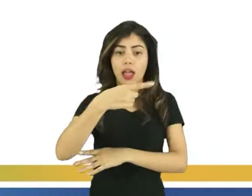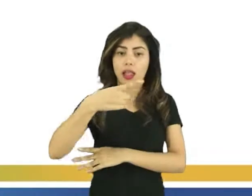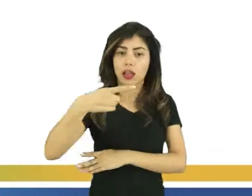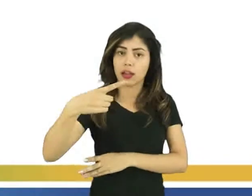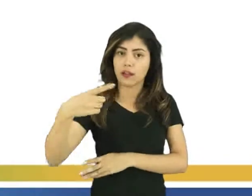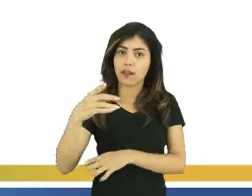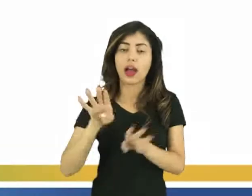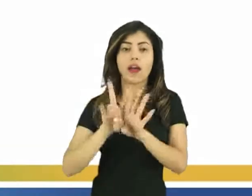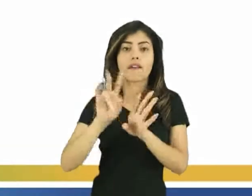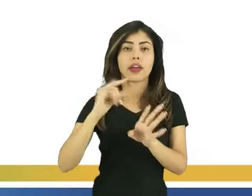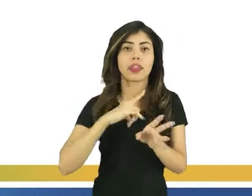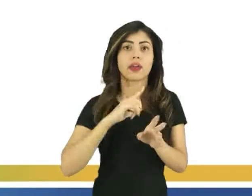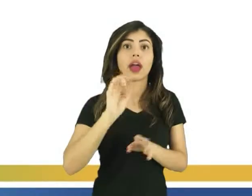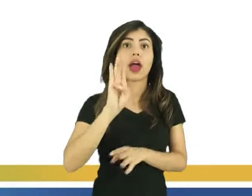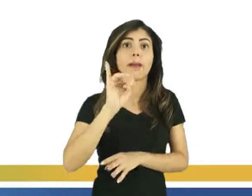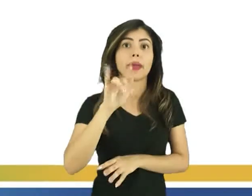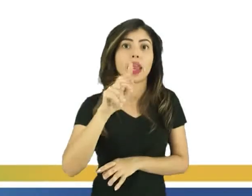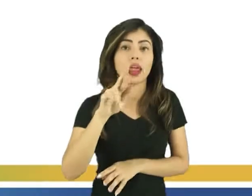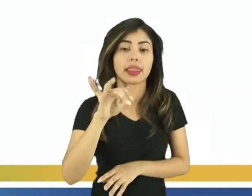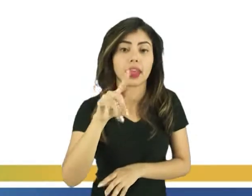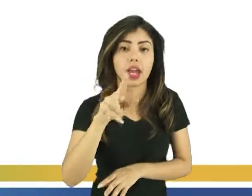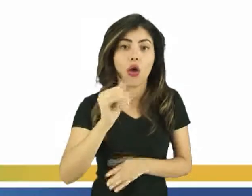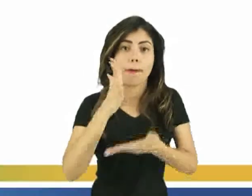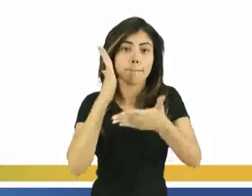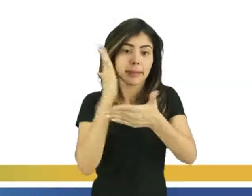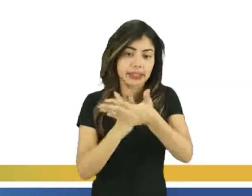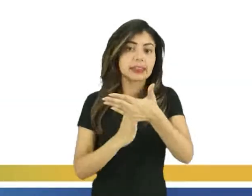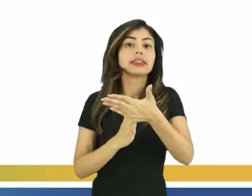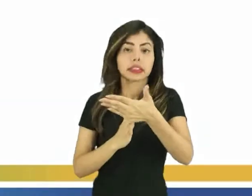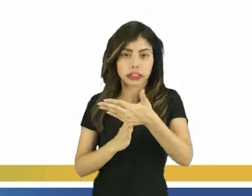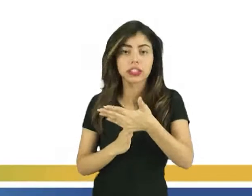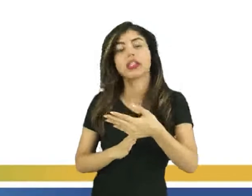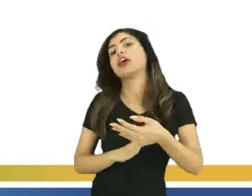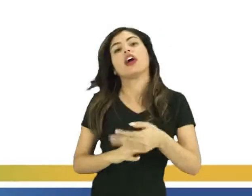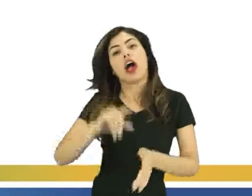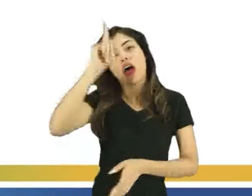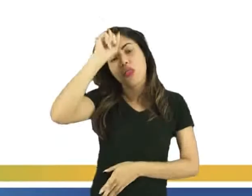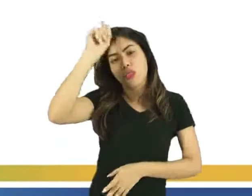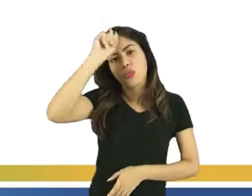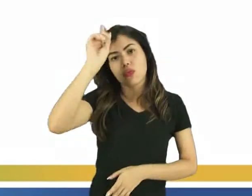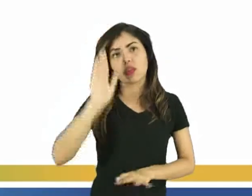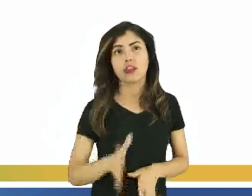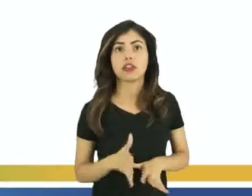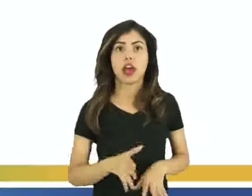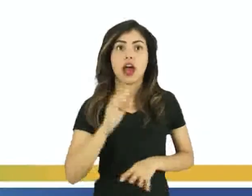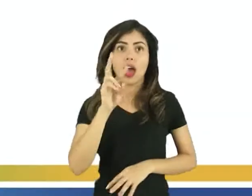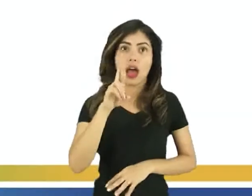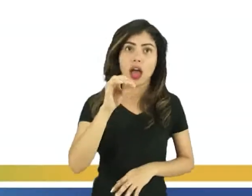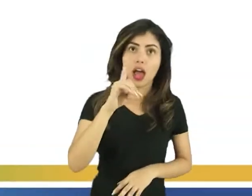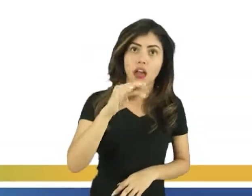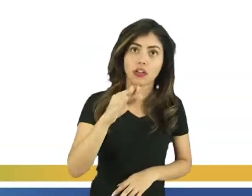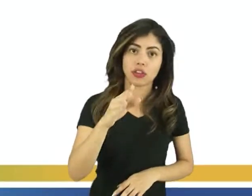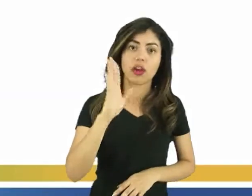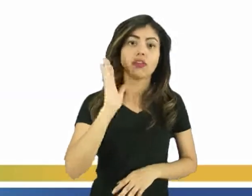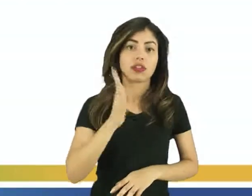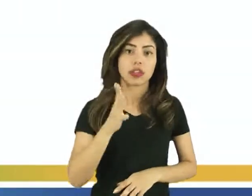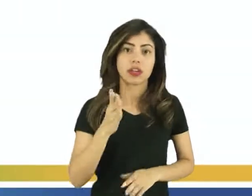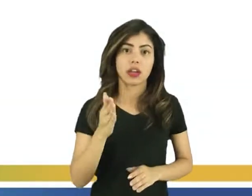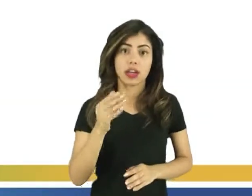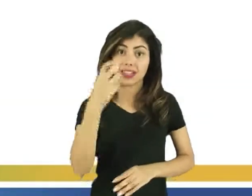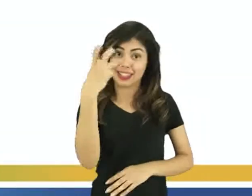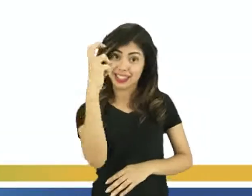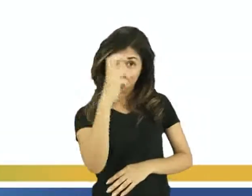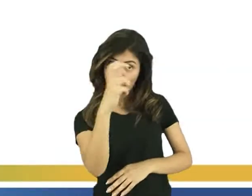eles vão ter a simetria bilateral, que é aquela que pode ser repartida ao meio. E na fase adulta, a simetria é radial, consigo cortar em até